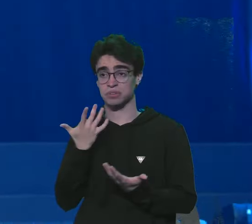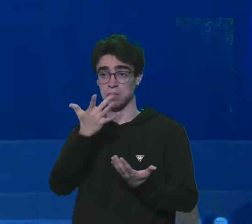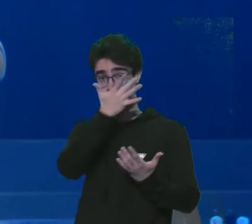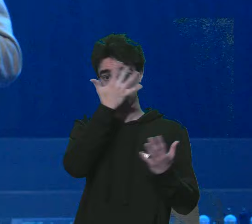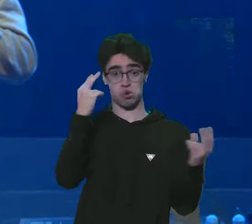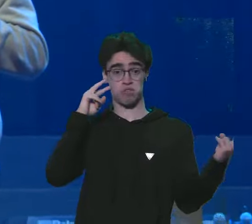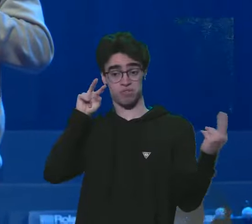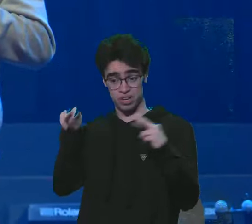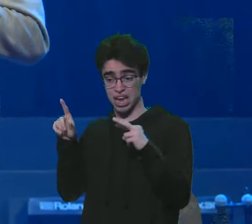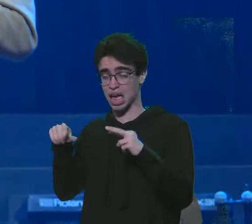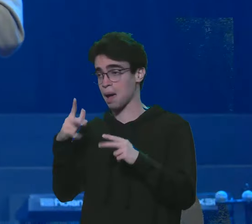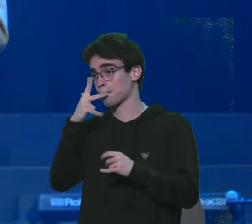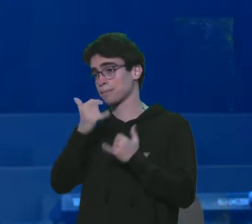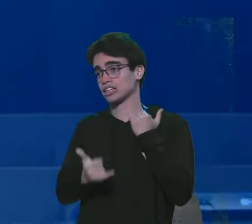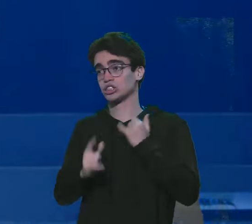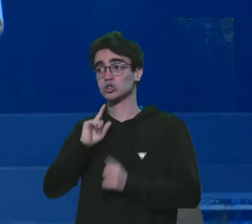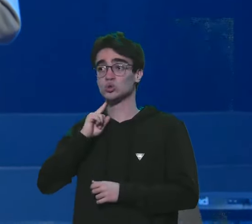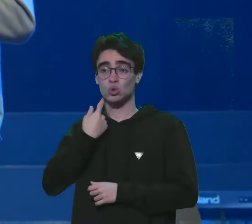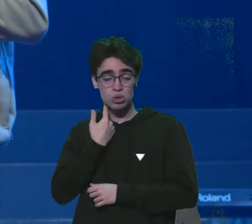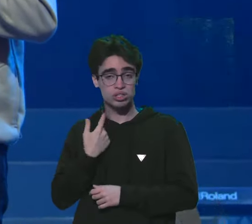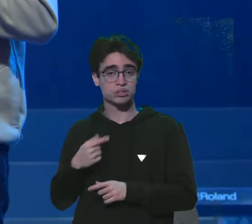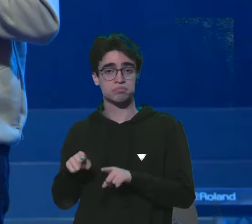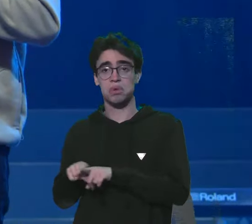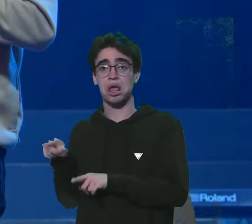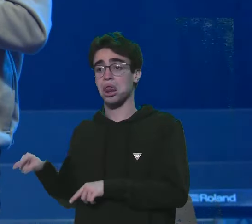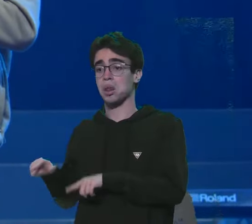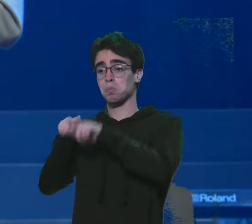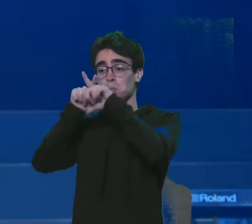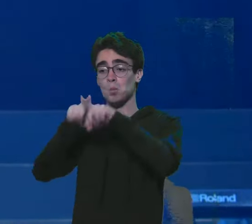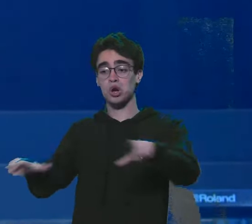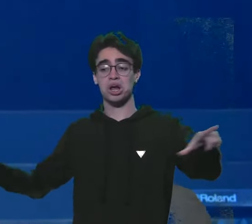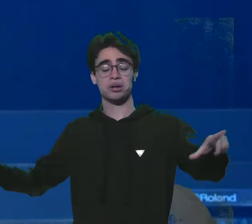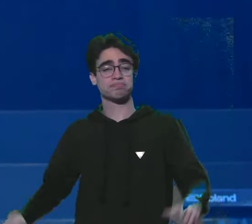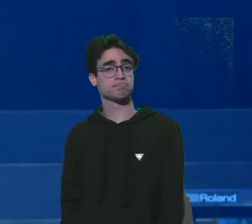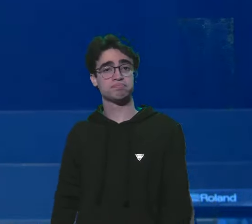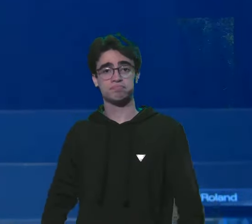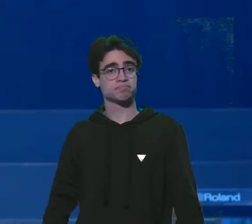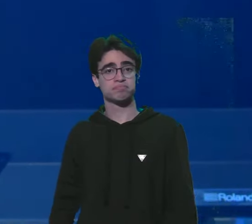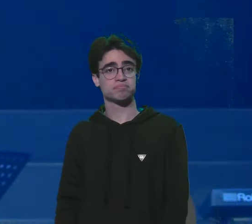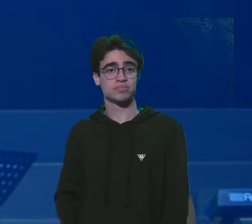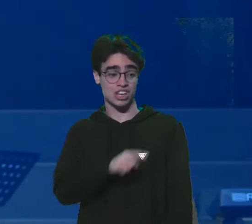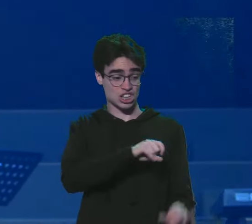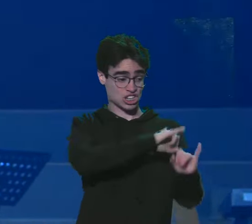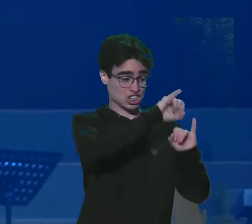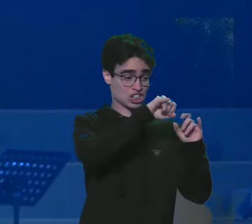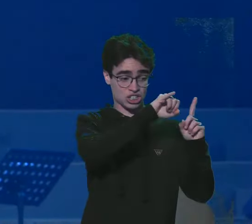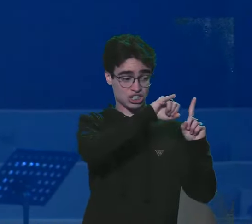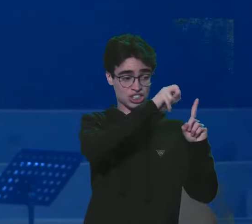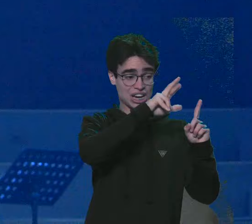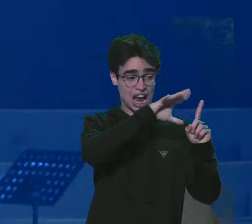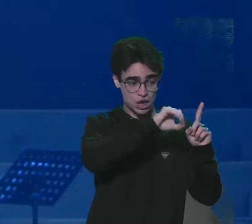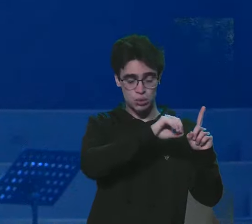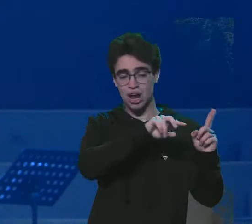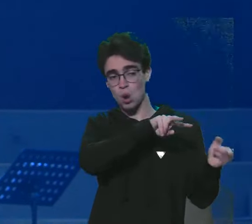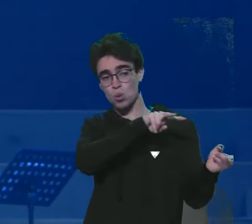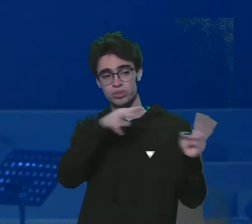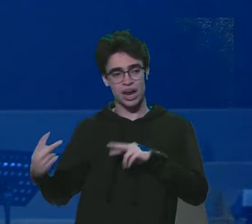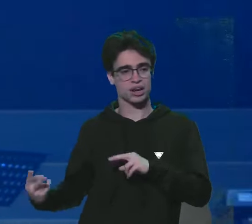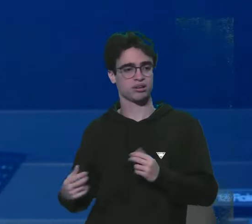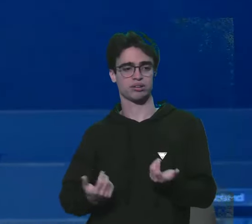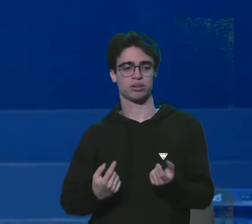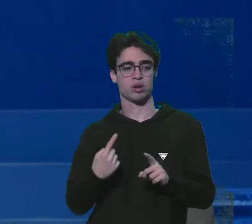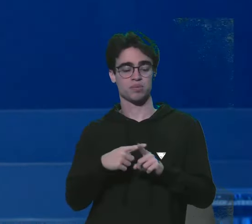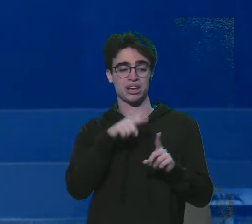visão daquela época. Era uma mulher anônima. Totalmente o contrário de Jairo. Jairo